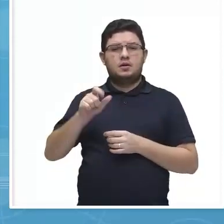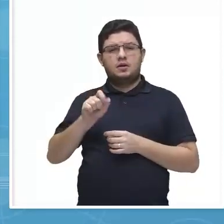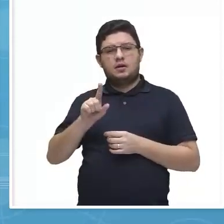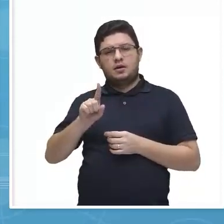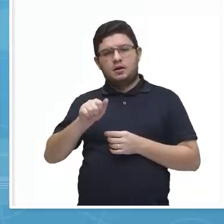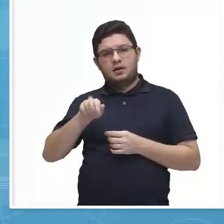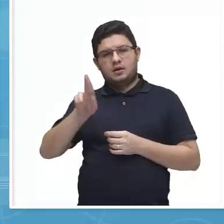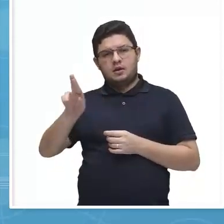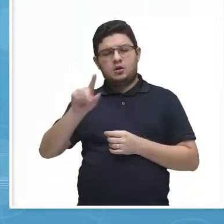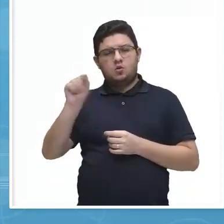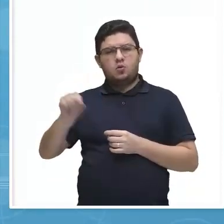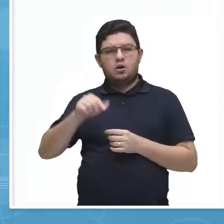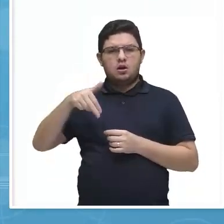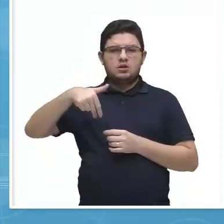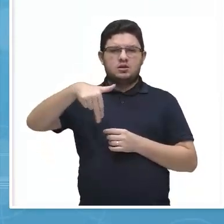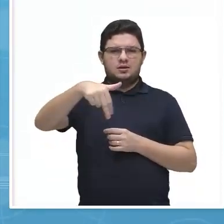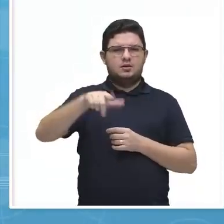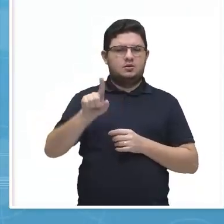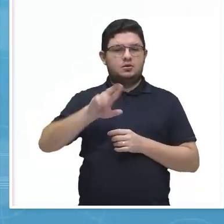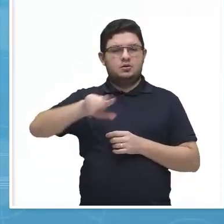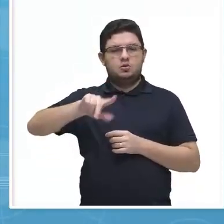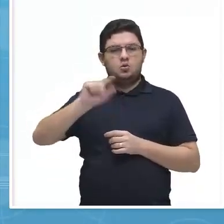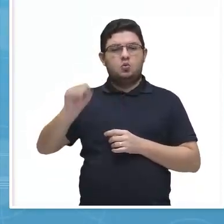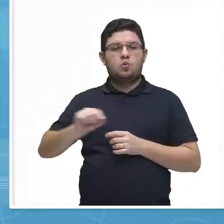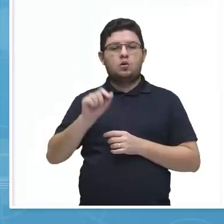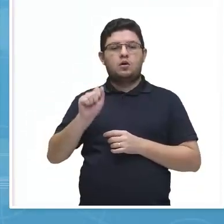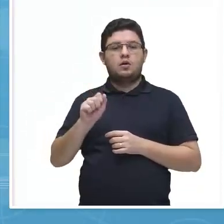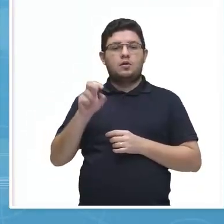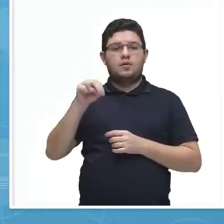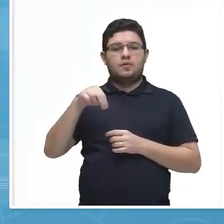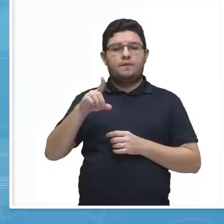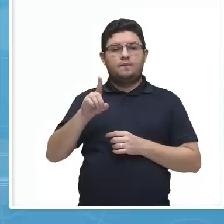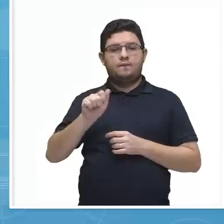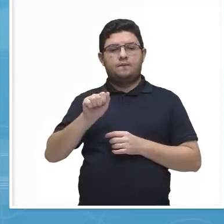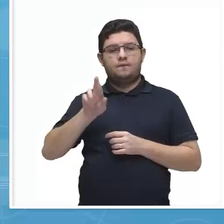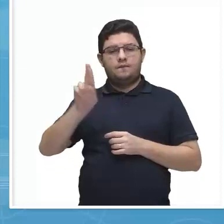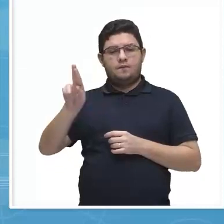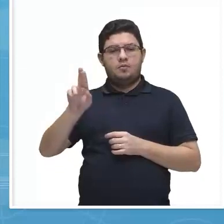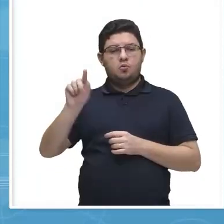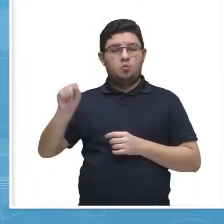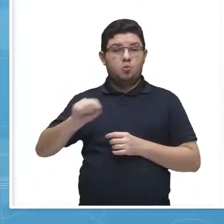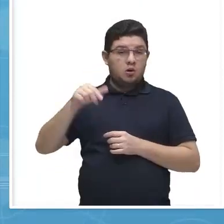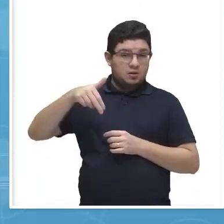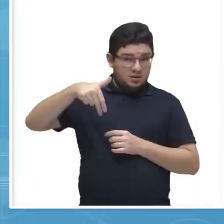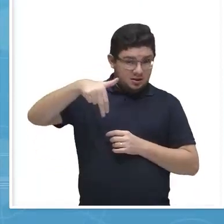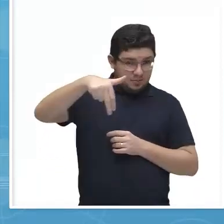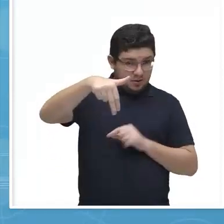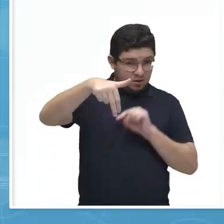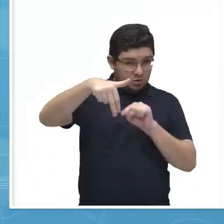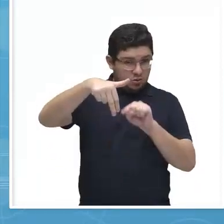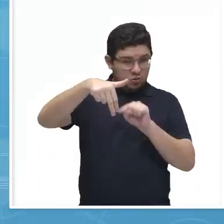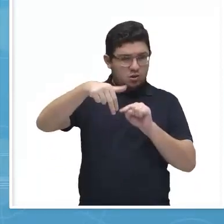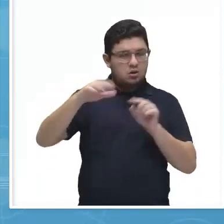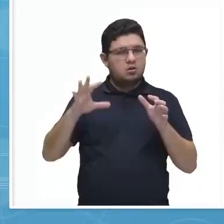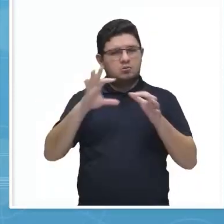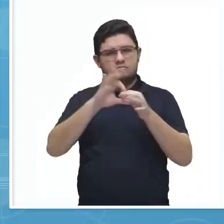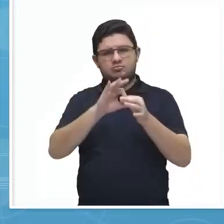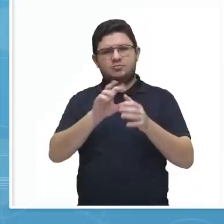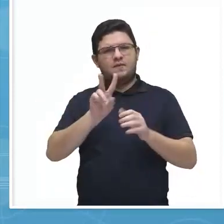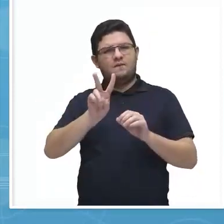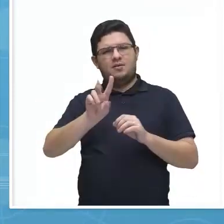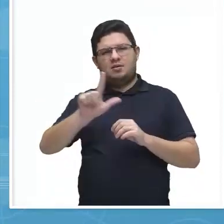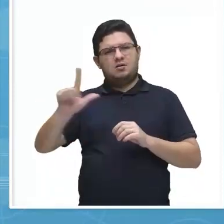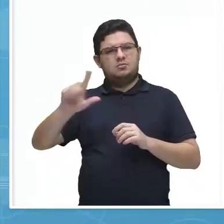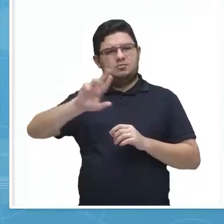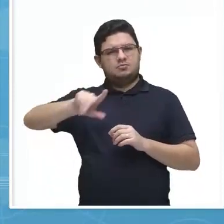andar, não é nesse sentido. Quando este verbo andar tiver o sentido de caminhar, ele não é de ligação, ele não é de